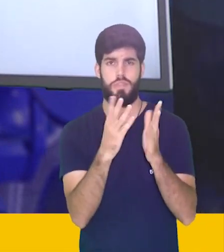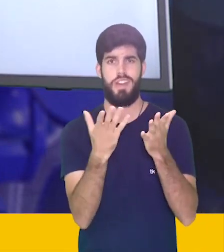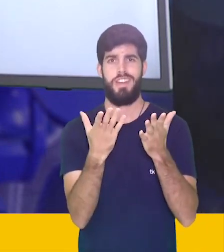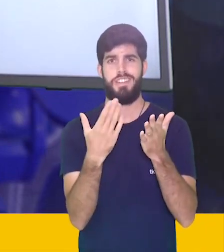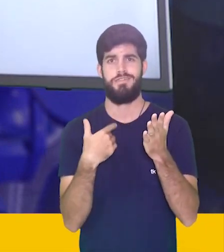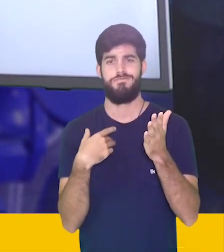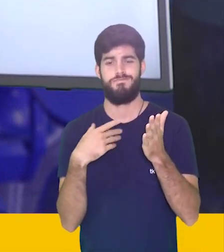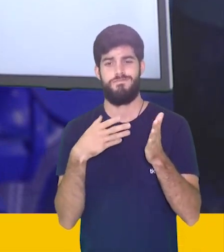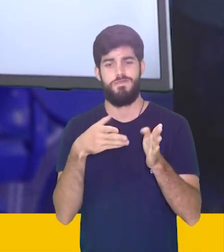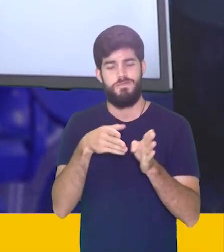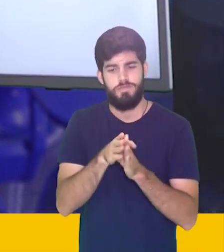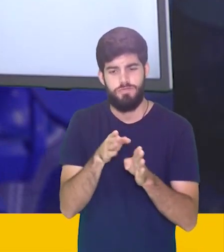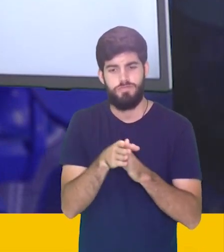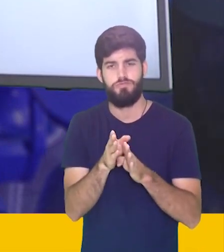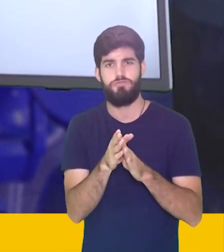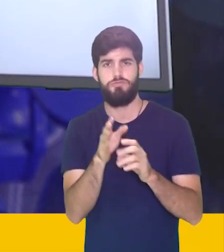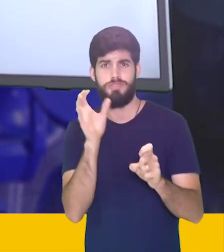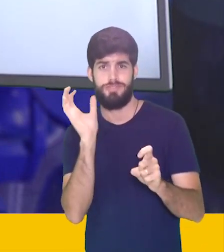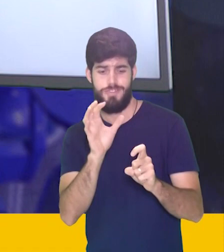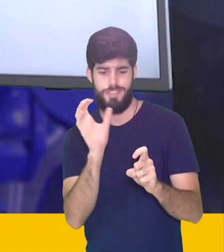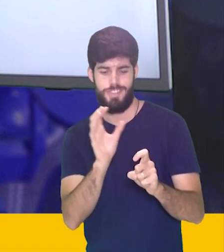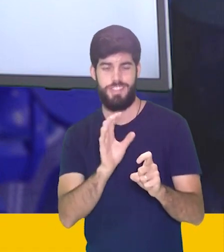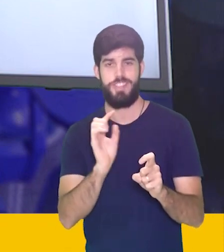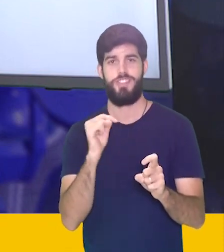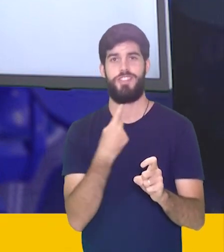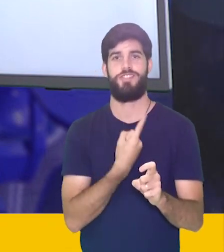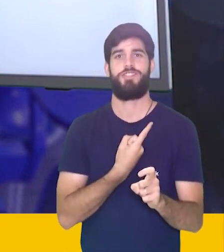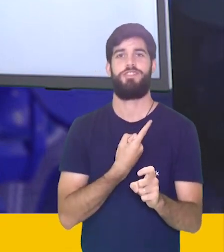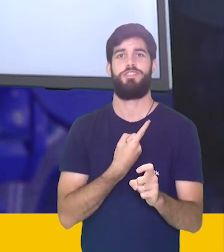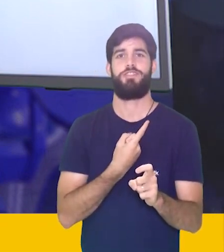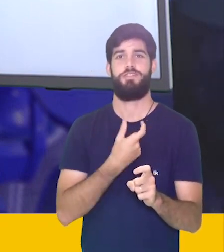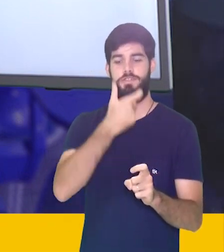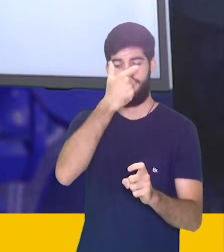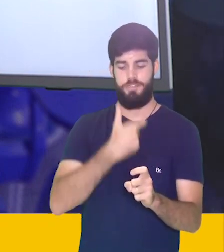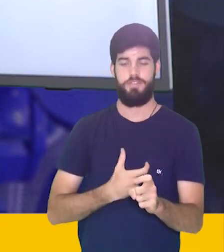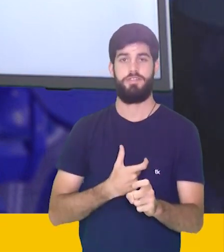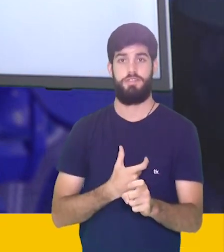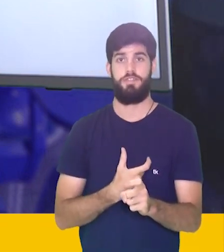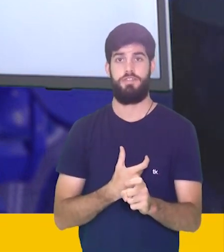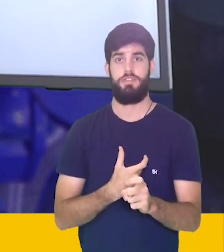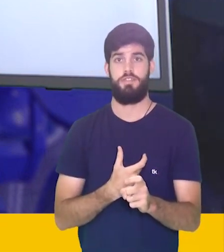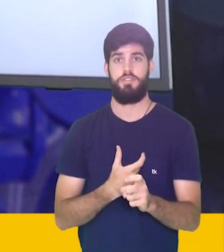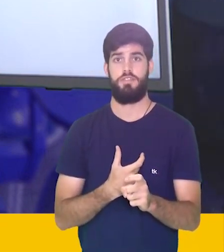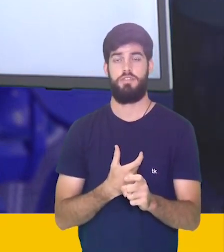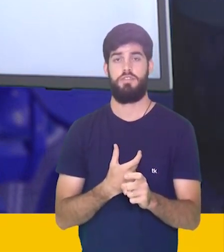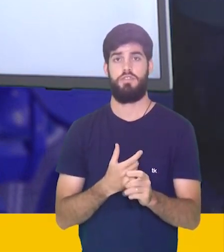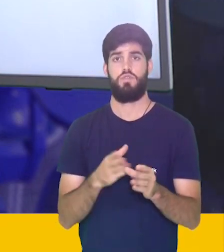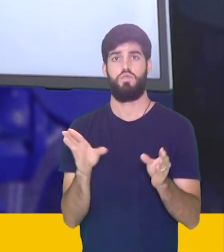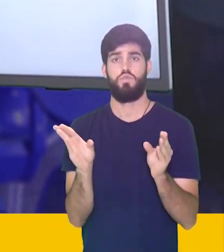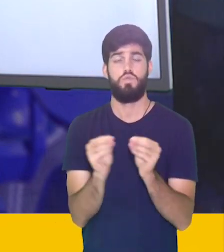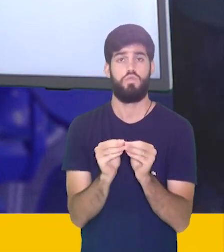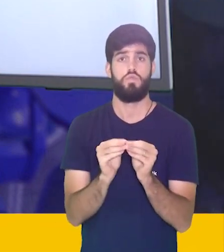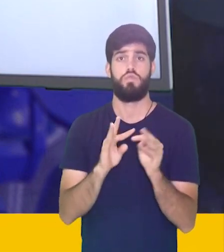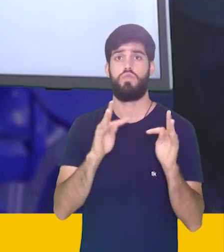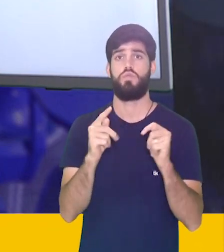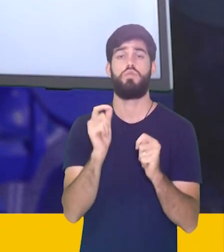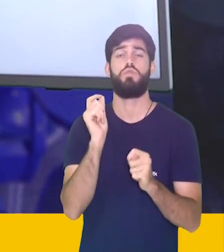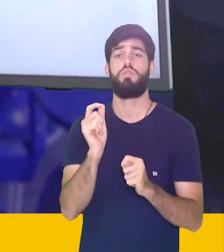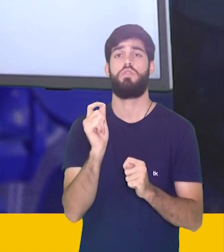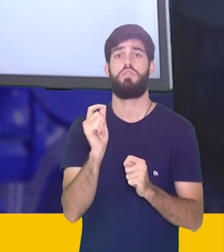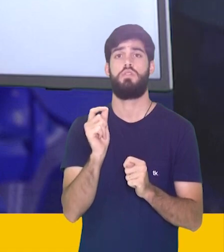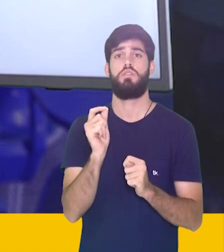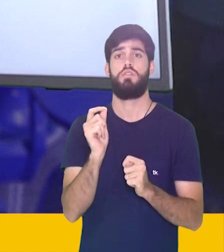nossos hábitos e nossos costumes. A soma de tudo isso são